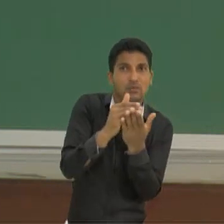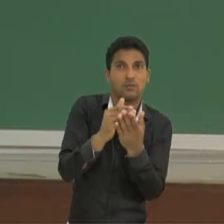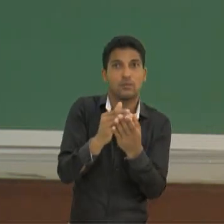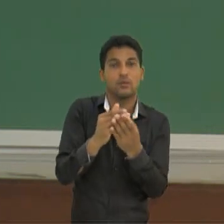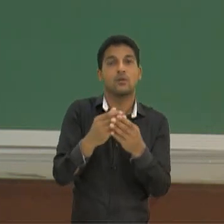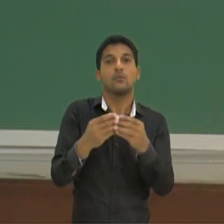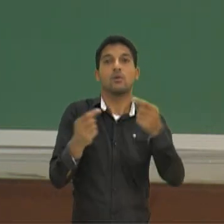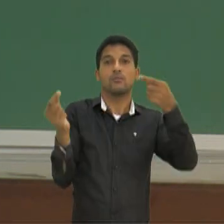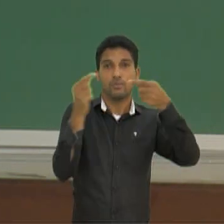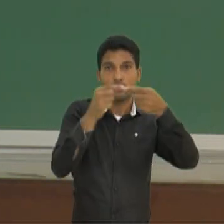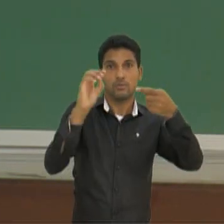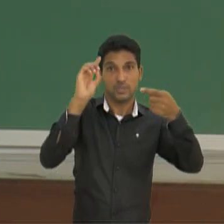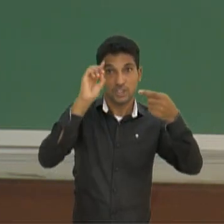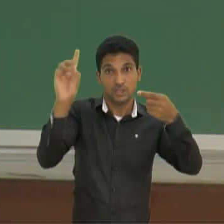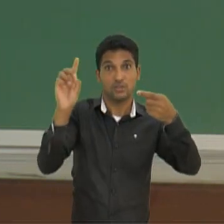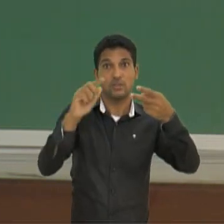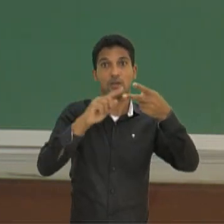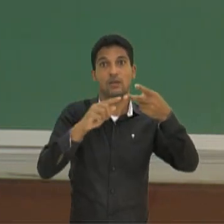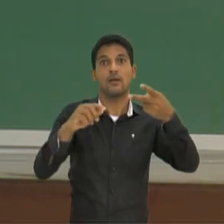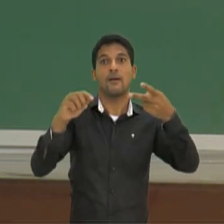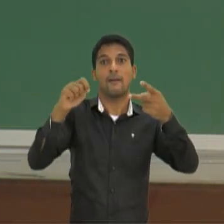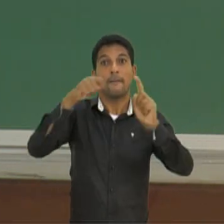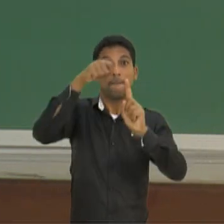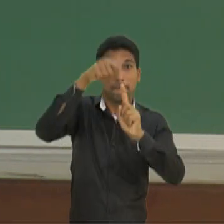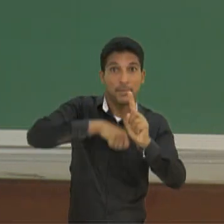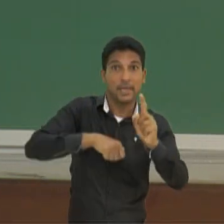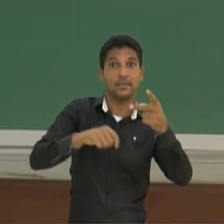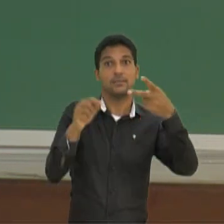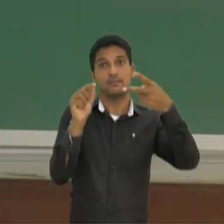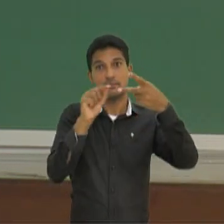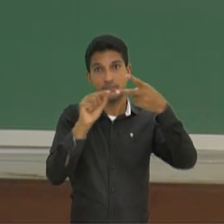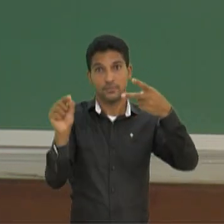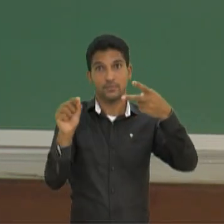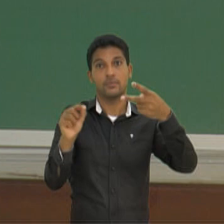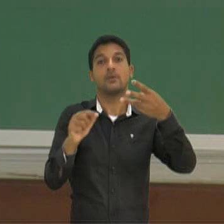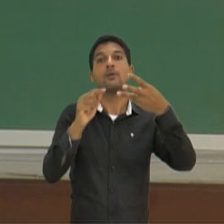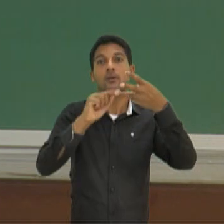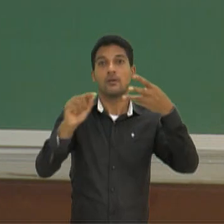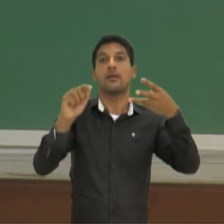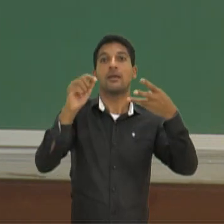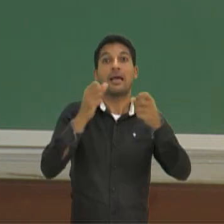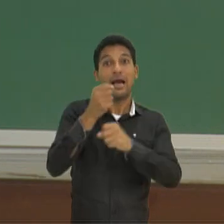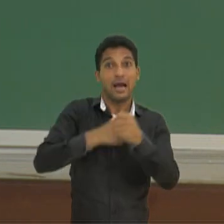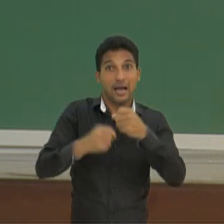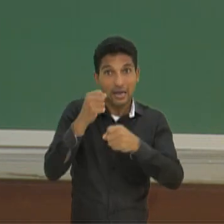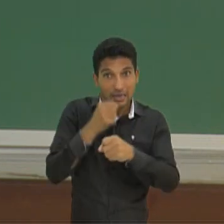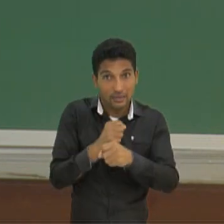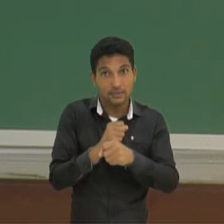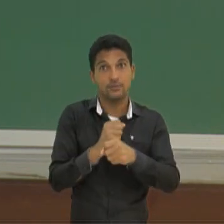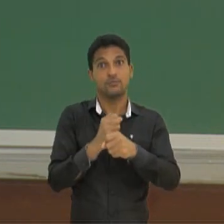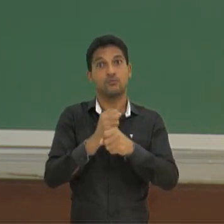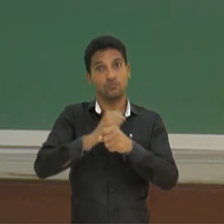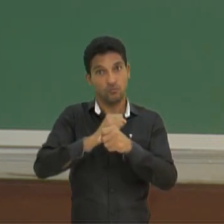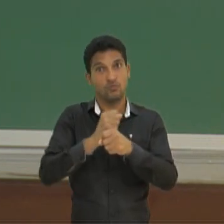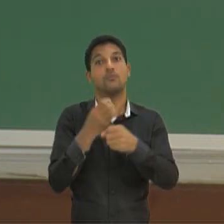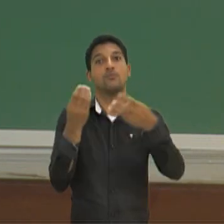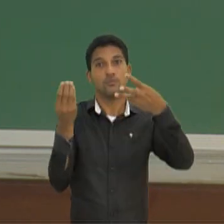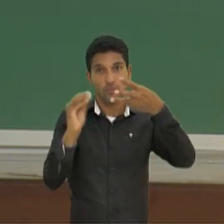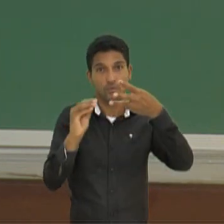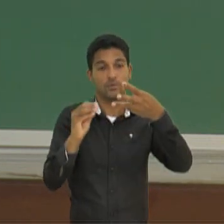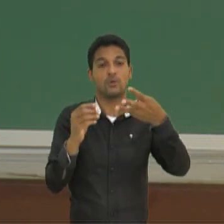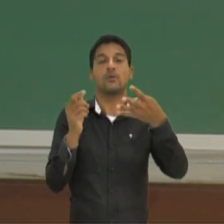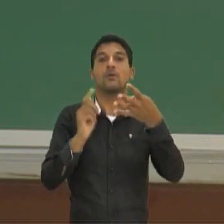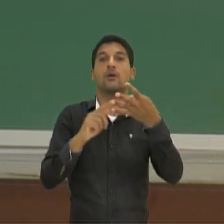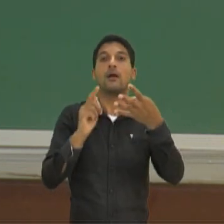aí, embaixo, o nome da empresa, né? Coloca lá o nome da loja, tá? Em que vocês compraram determinado produto. E ali vocês